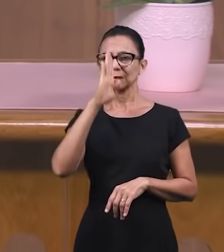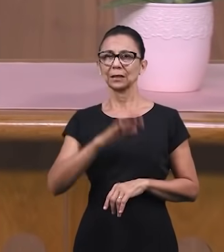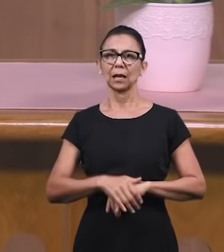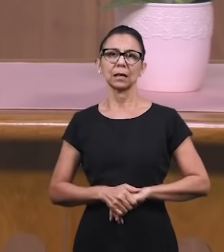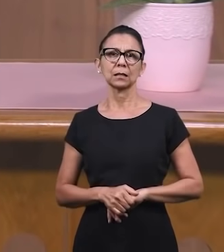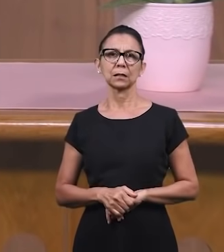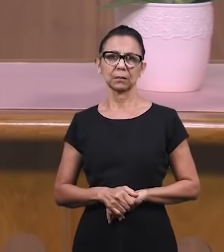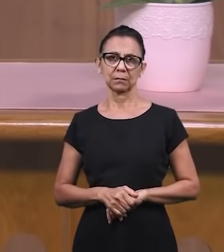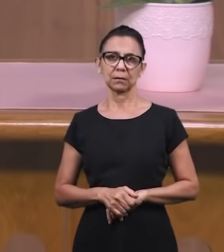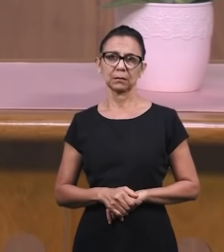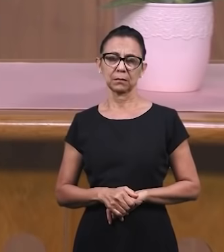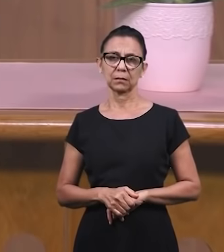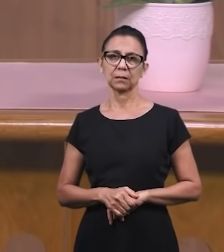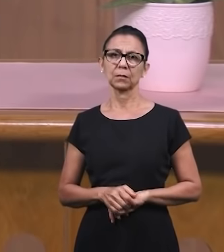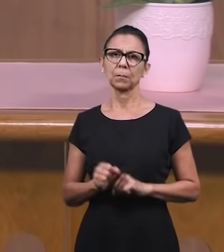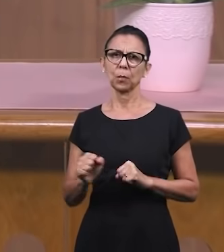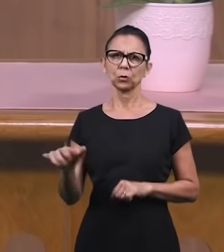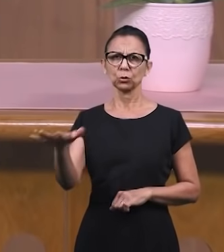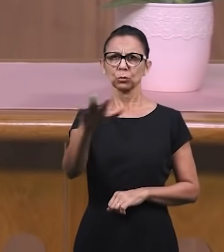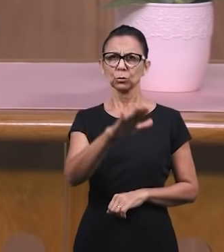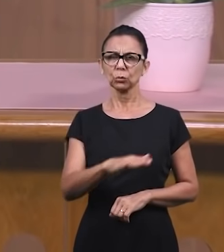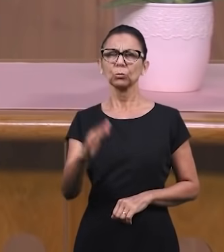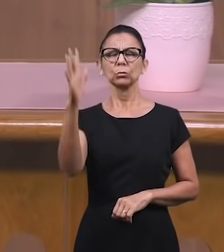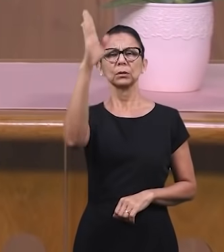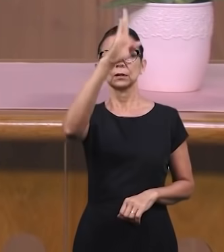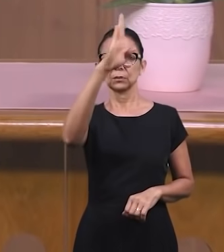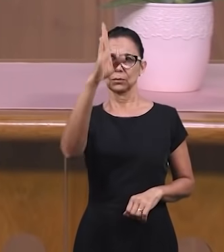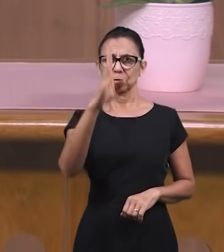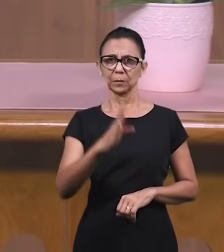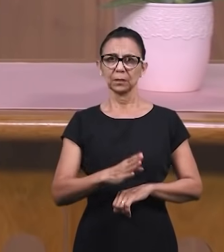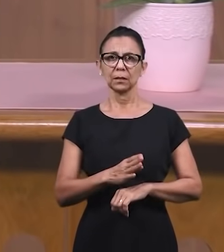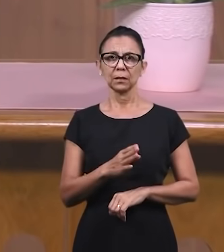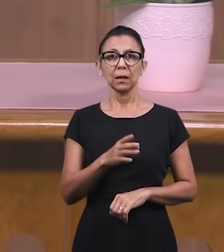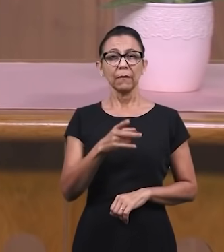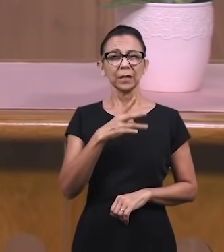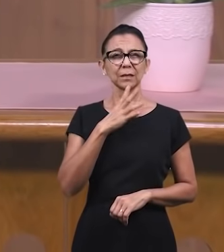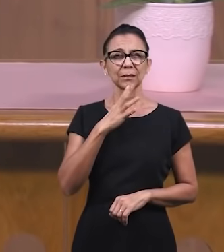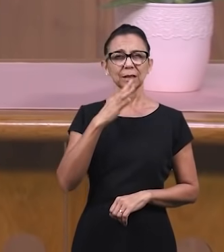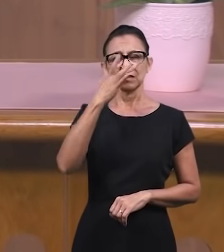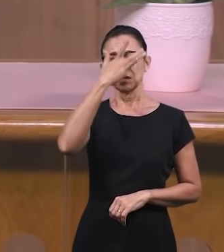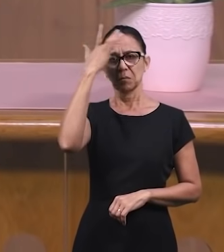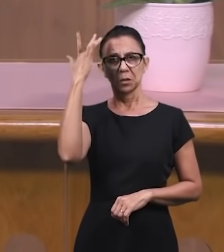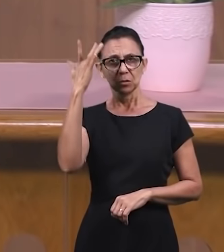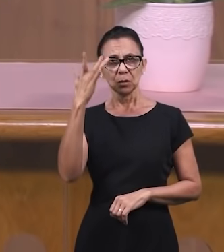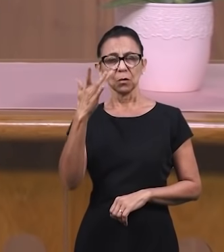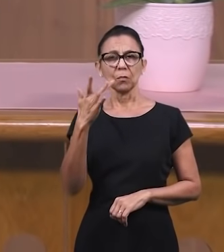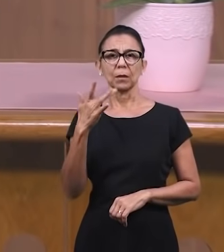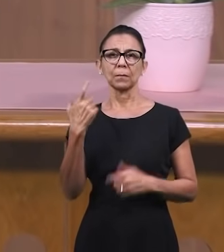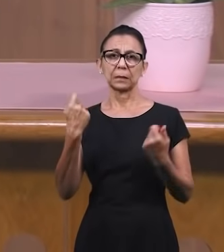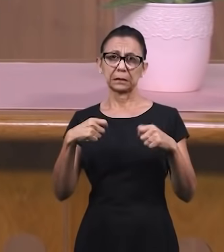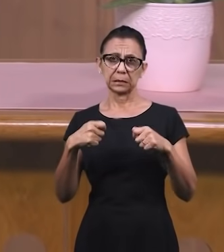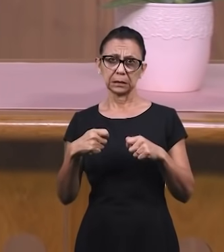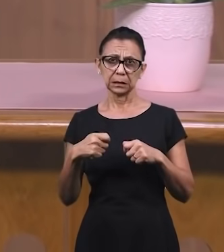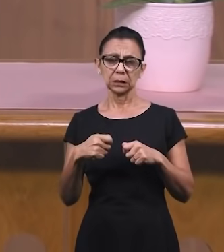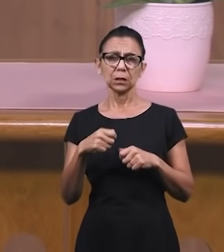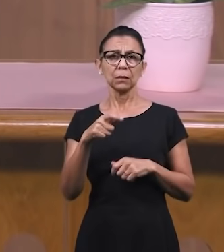que serve para todo o território nacional. Então, você conhece alguém que está precisando, em qualquer lugar do Brasil,